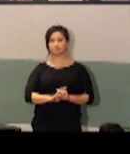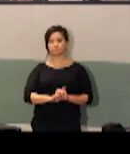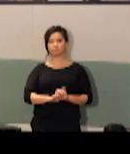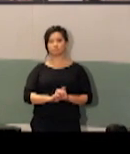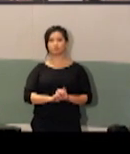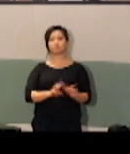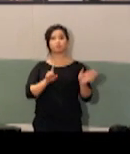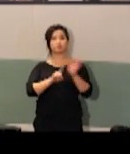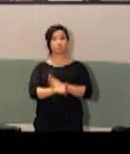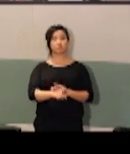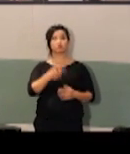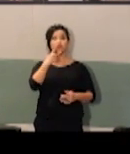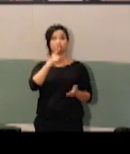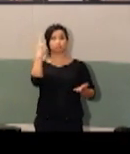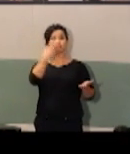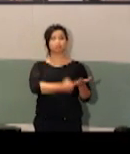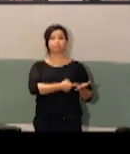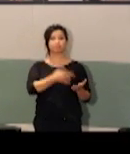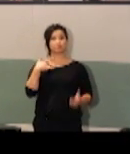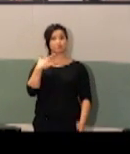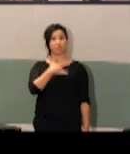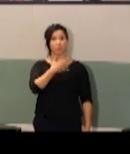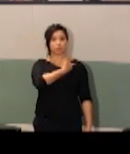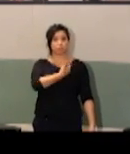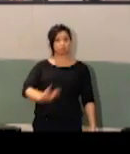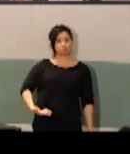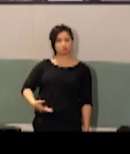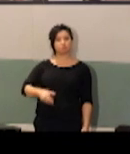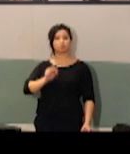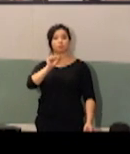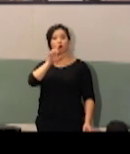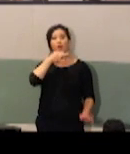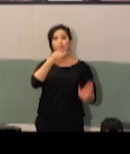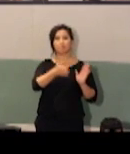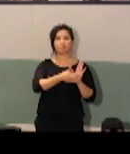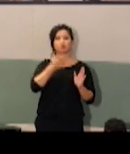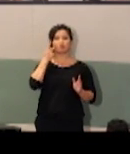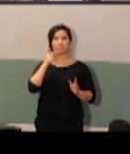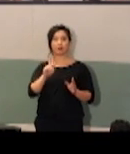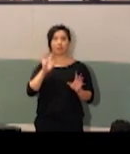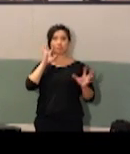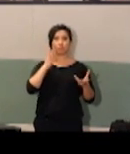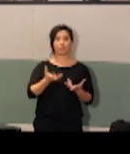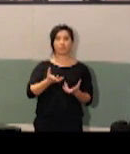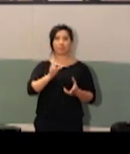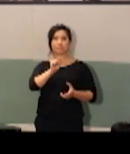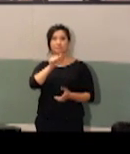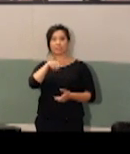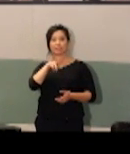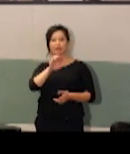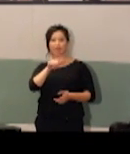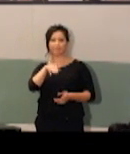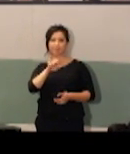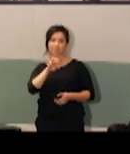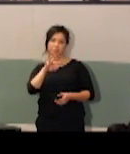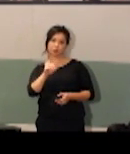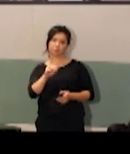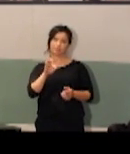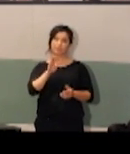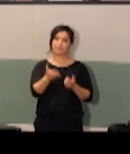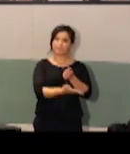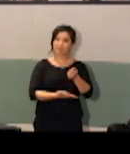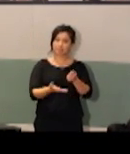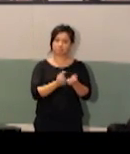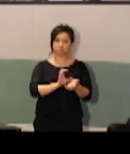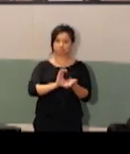do candidato com relação à saúde pública no quesito saneamento básico, hospitais, concursos públicos e